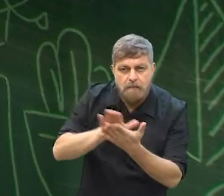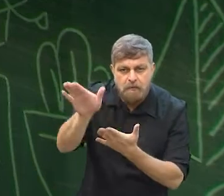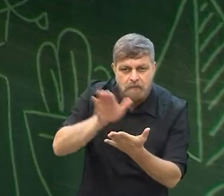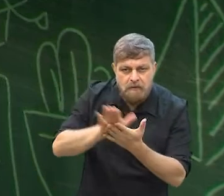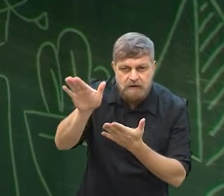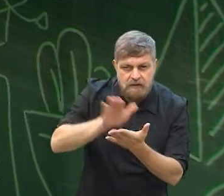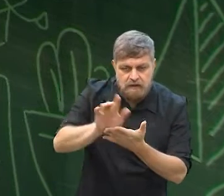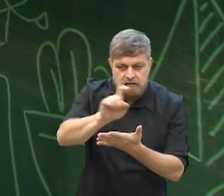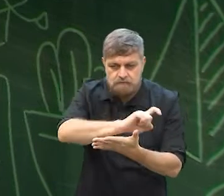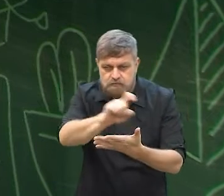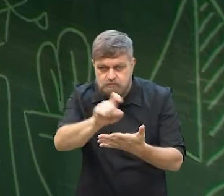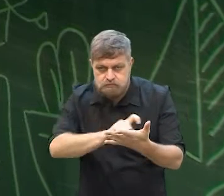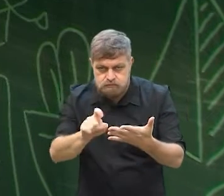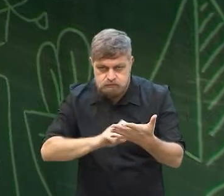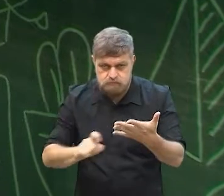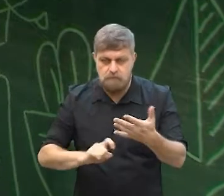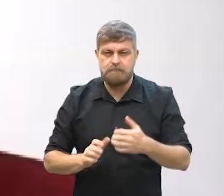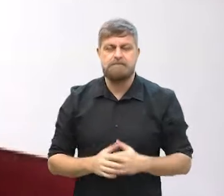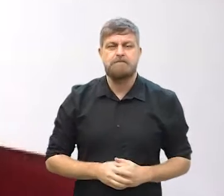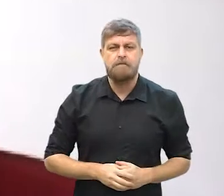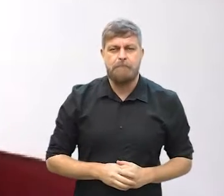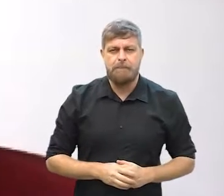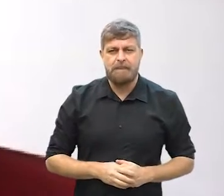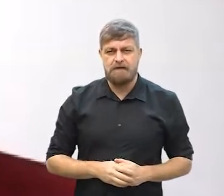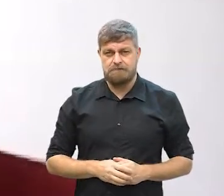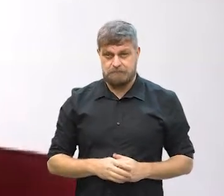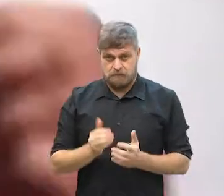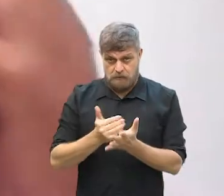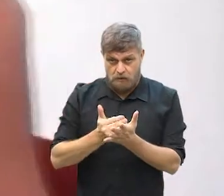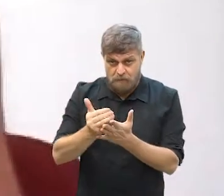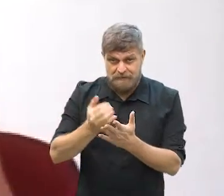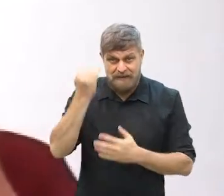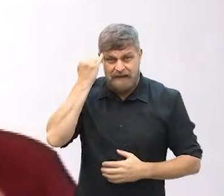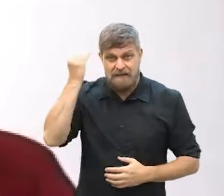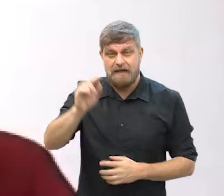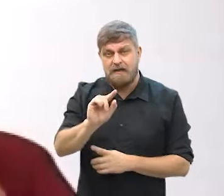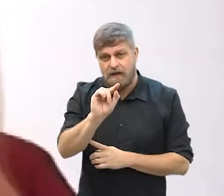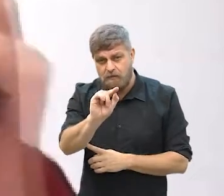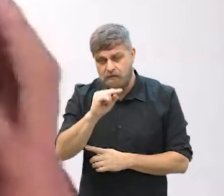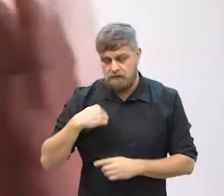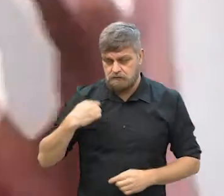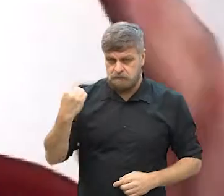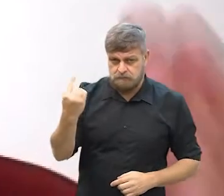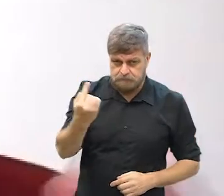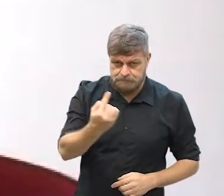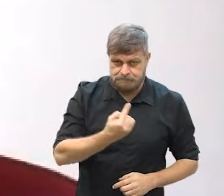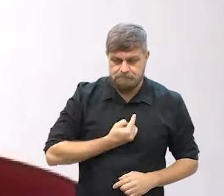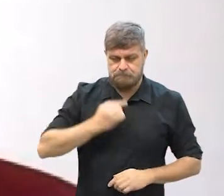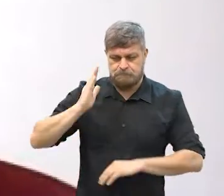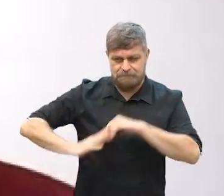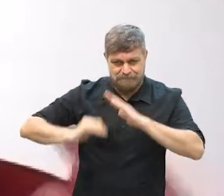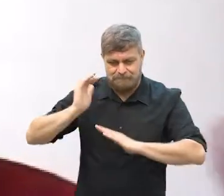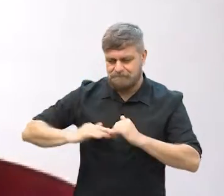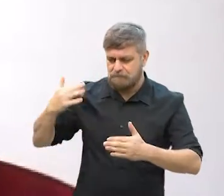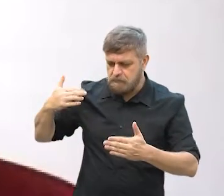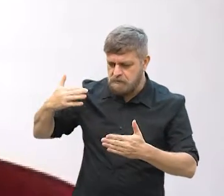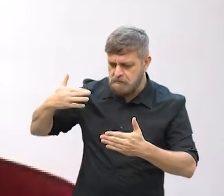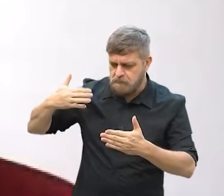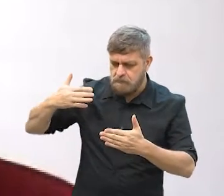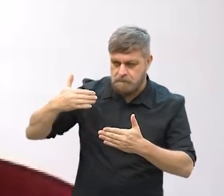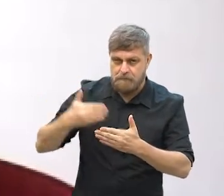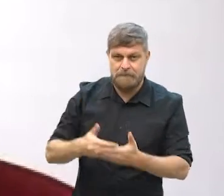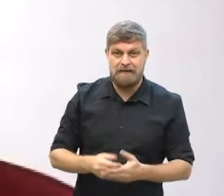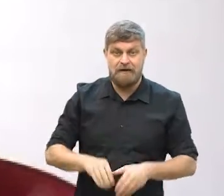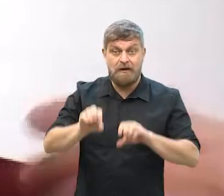para uma editora de verdade. A princípio, a ideia seria que a gente fizesse todo esse trabalho dentro das